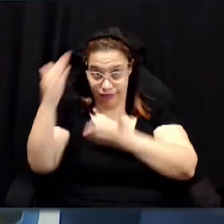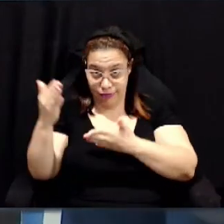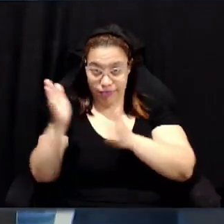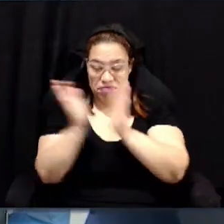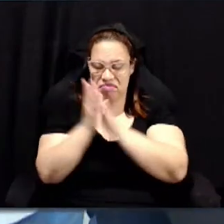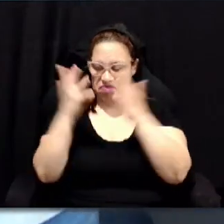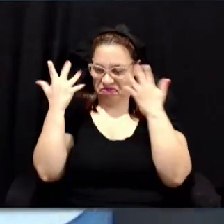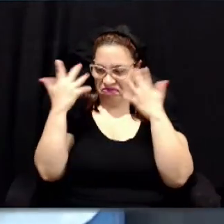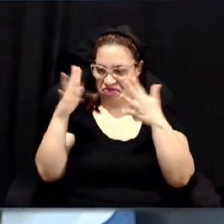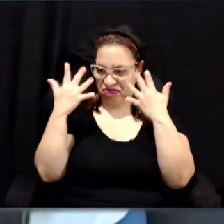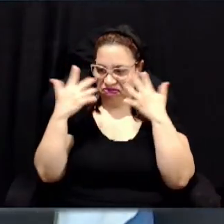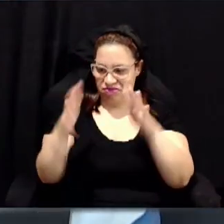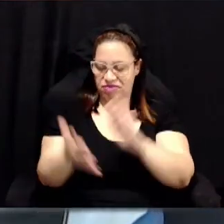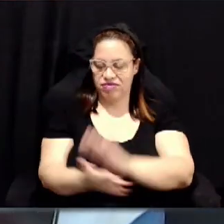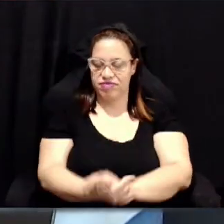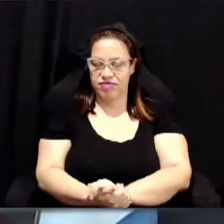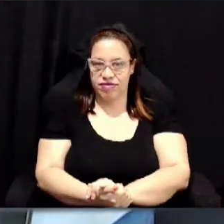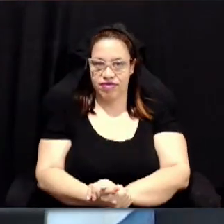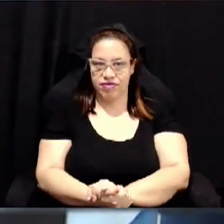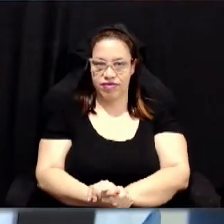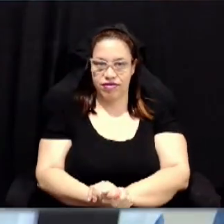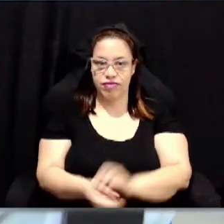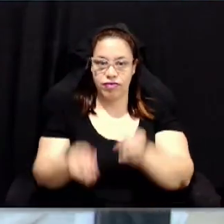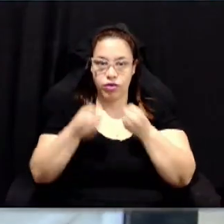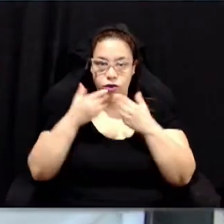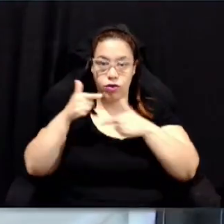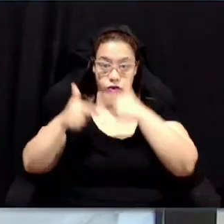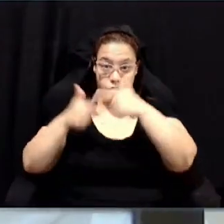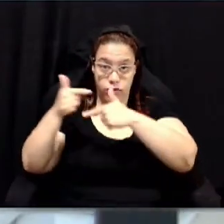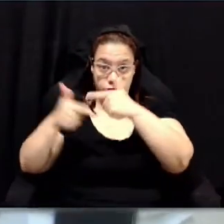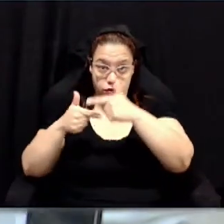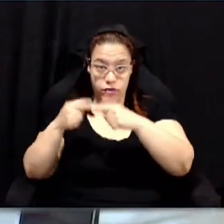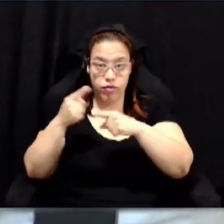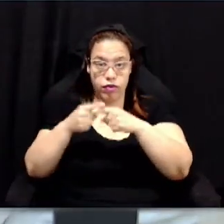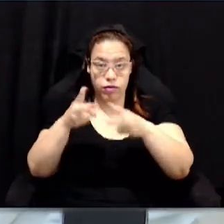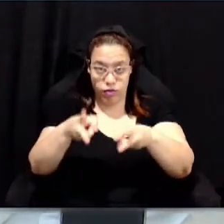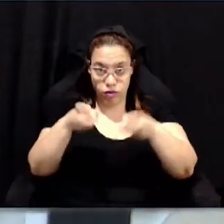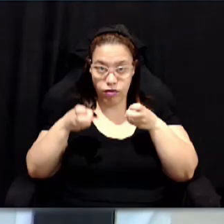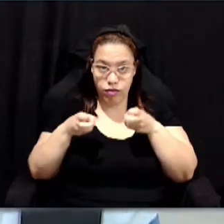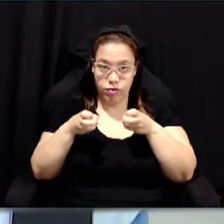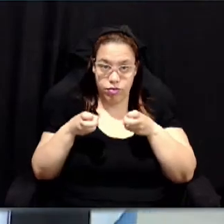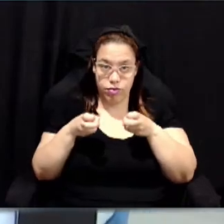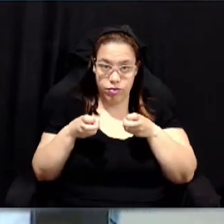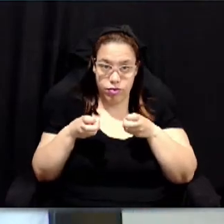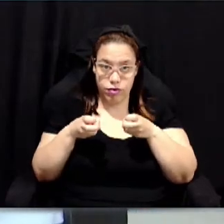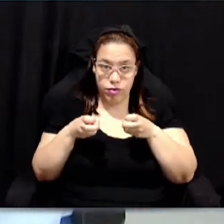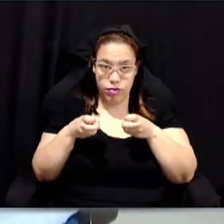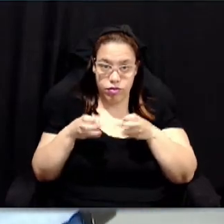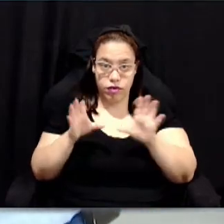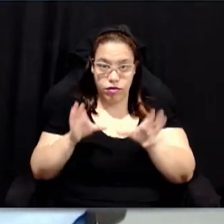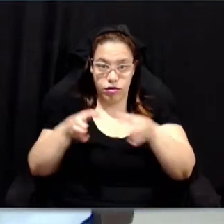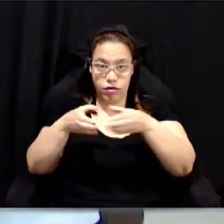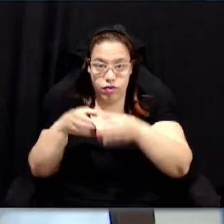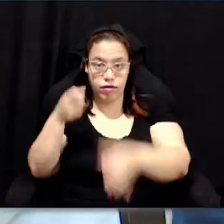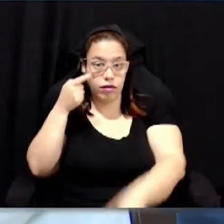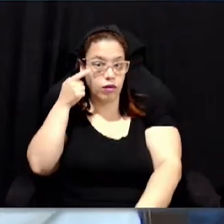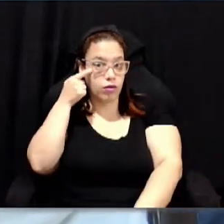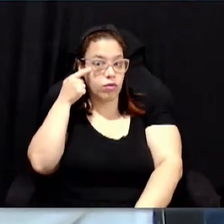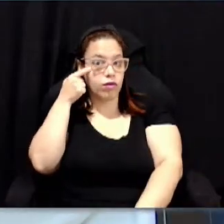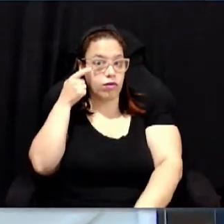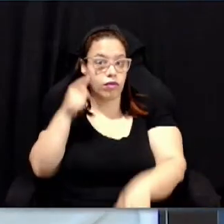parabenizá-lo e desejar um ótimo trabalho, porque o reconhecimento da comunidade japonesa, que tanto fez